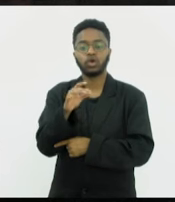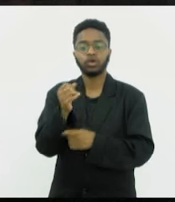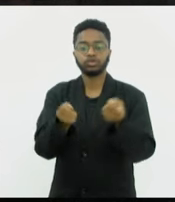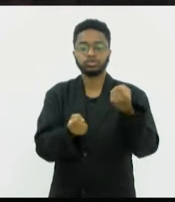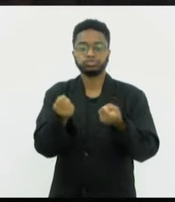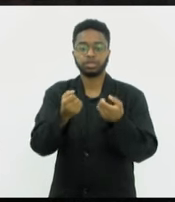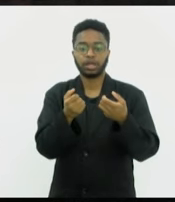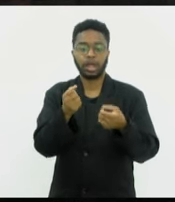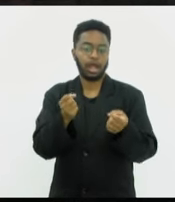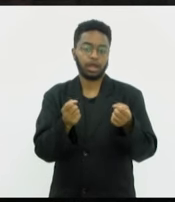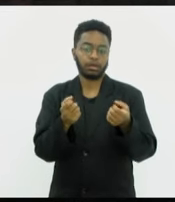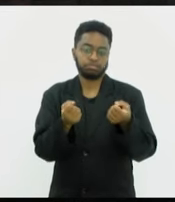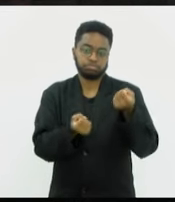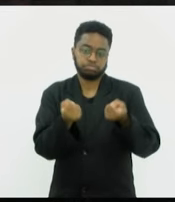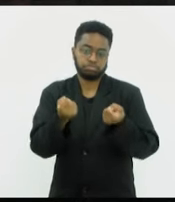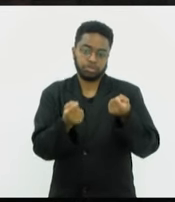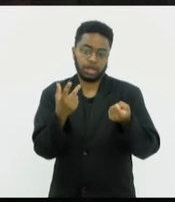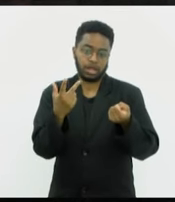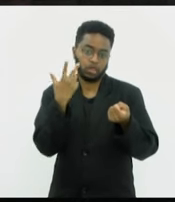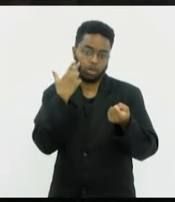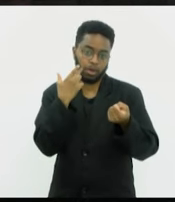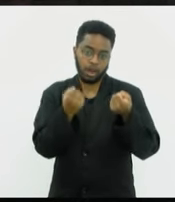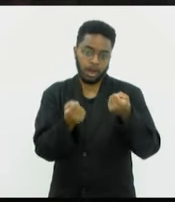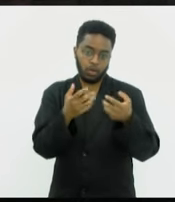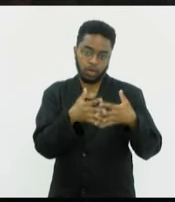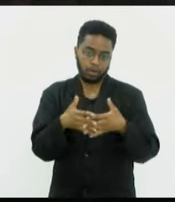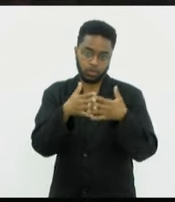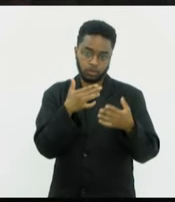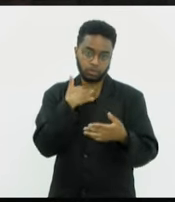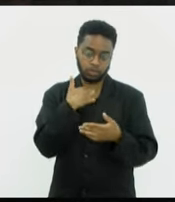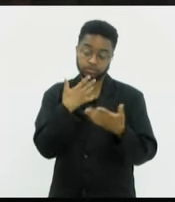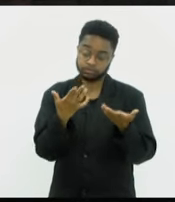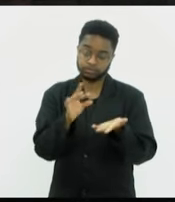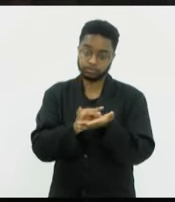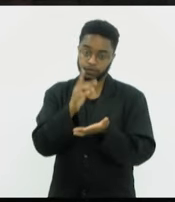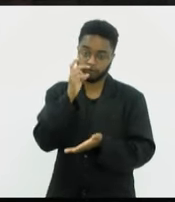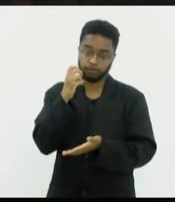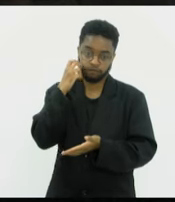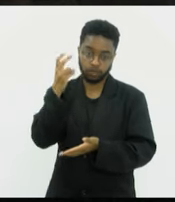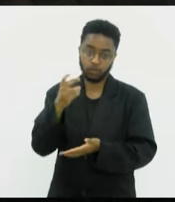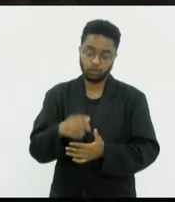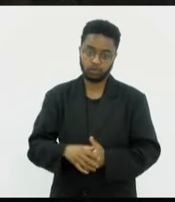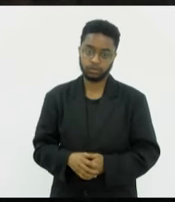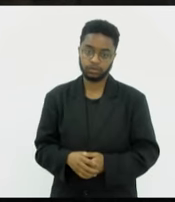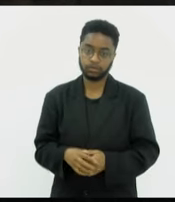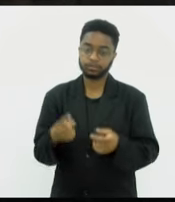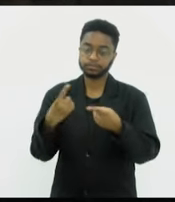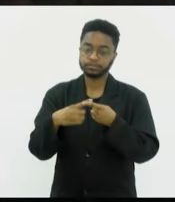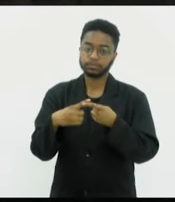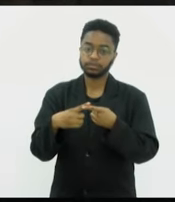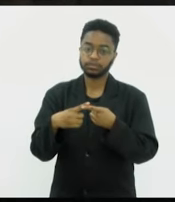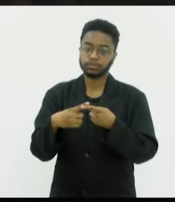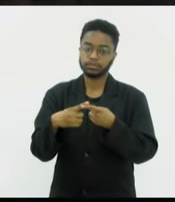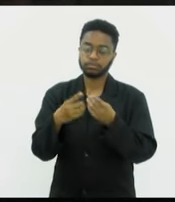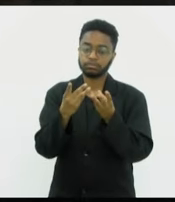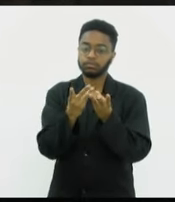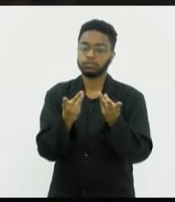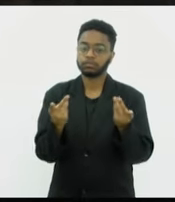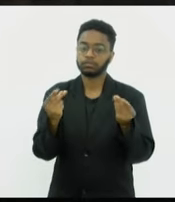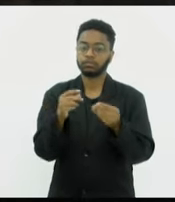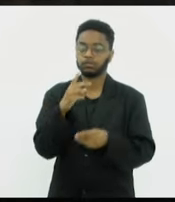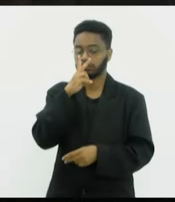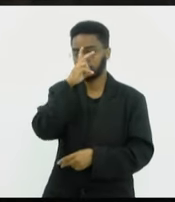pô. Quer dizer, é a verdadeira vergonha. É o enfraquecimento das forças de bem do nosso